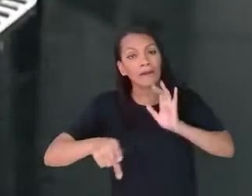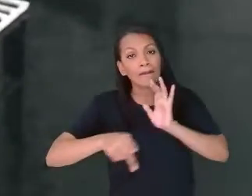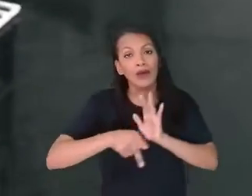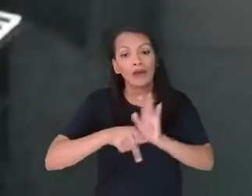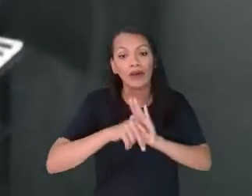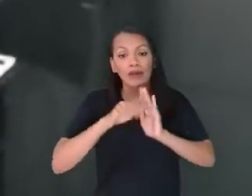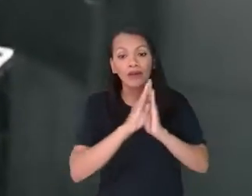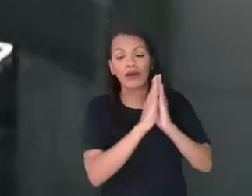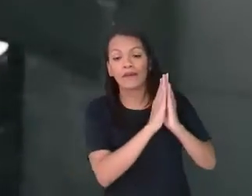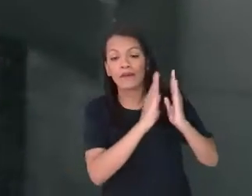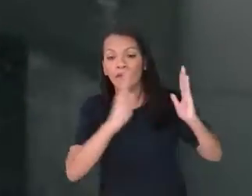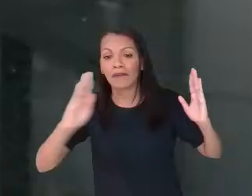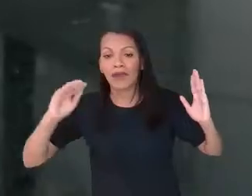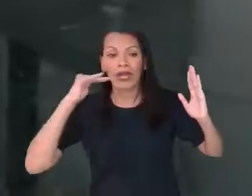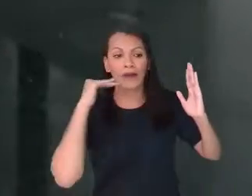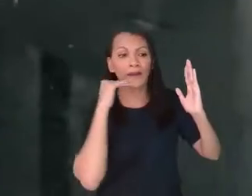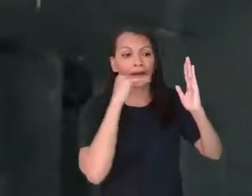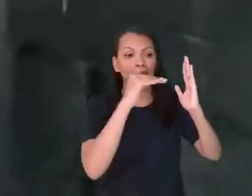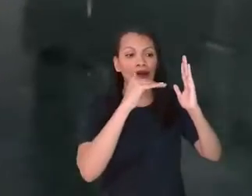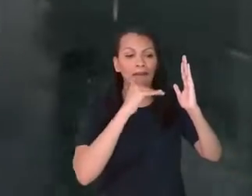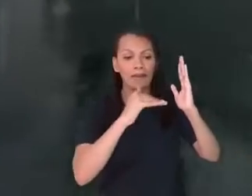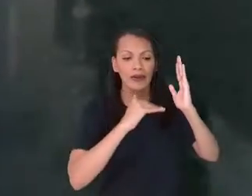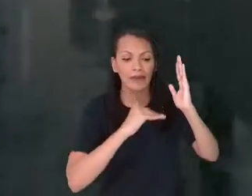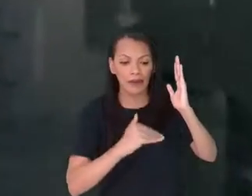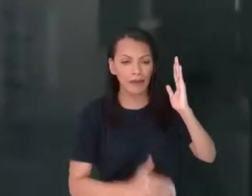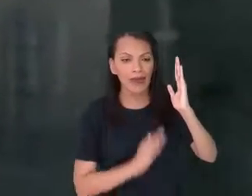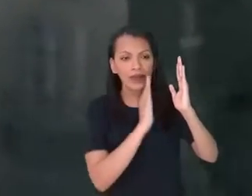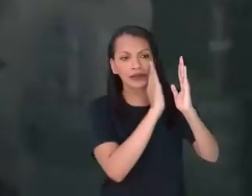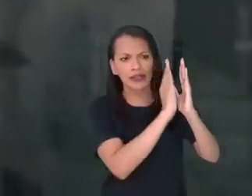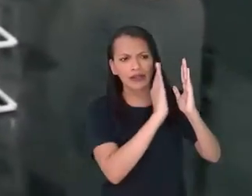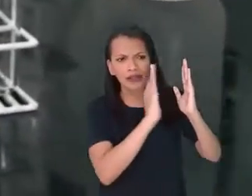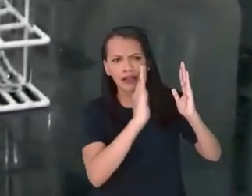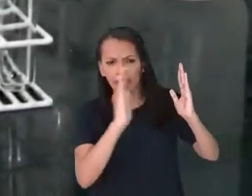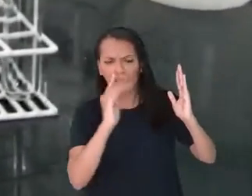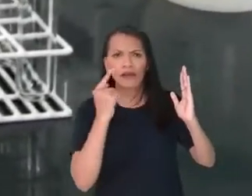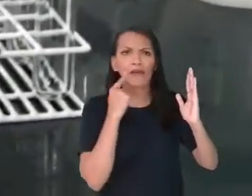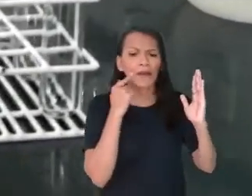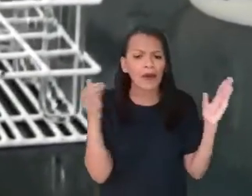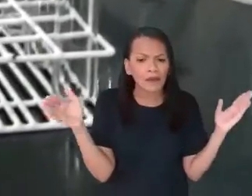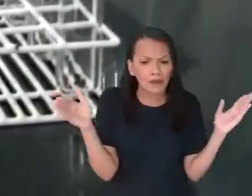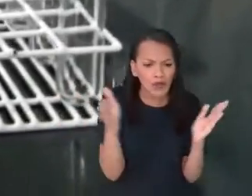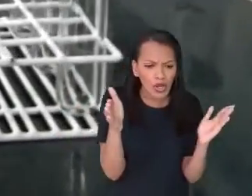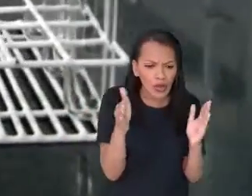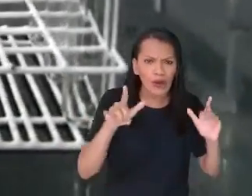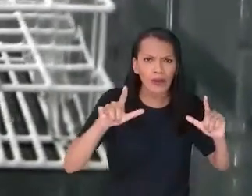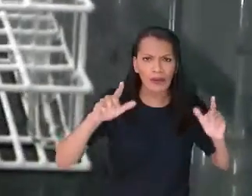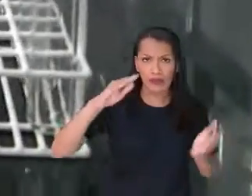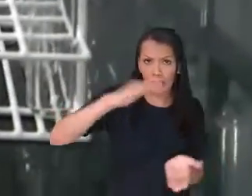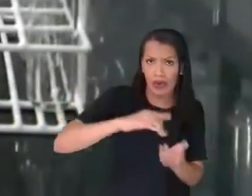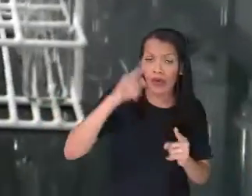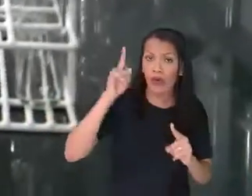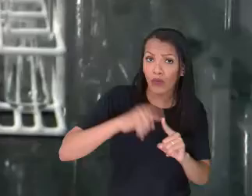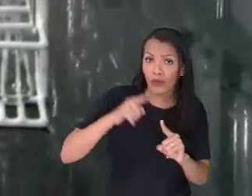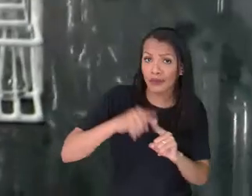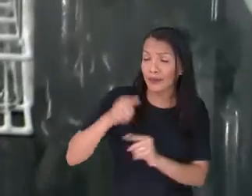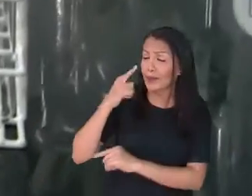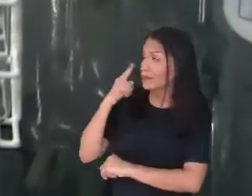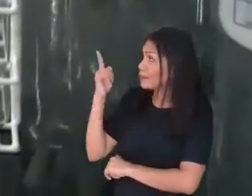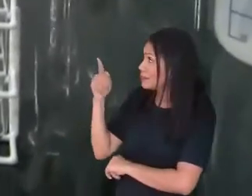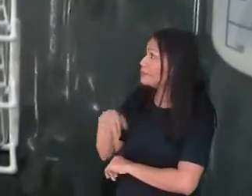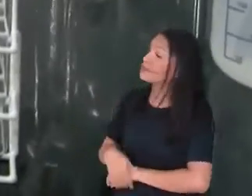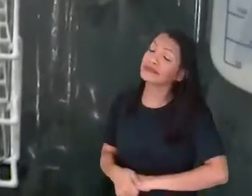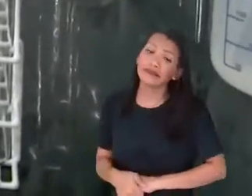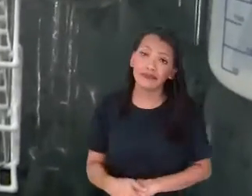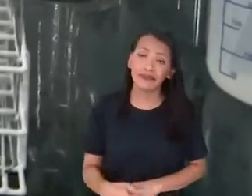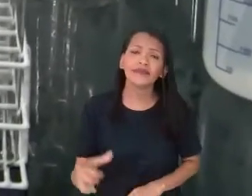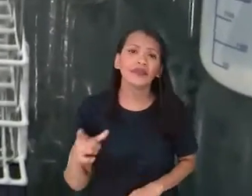estante. A estante para tubo de ensaio. Essa é uma estante pequenininha, porque vai caber esse tipo aí, esse tamanho. Vão ter estante